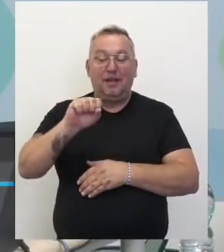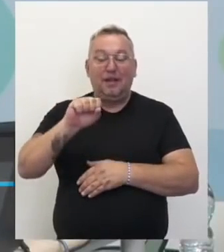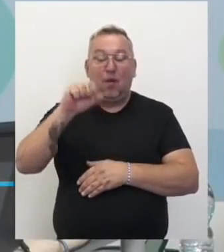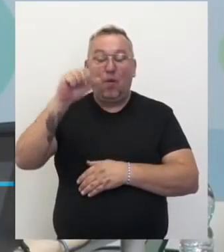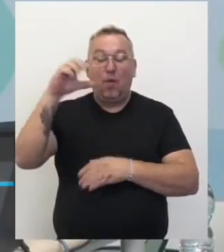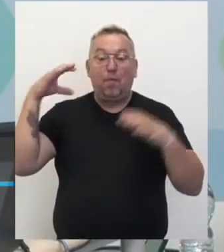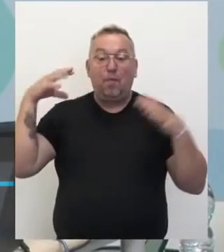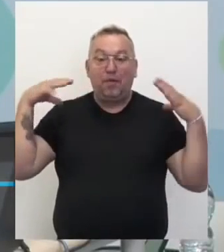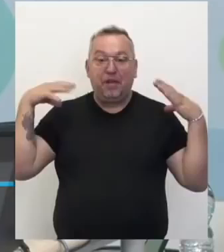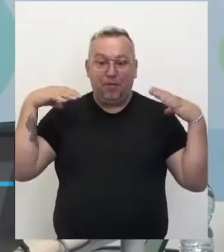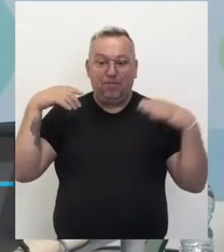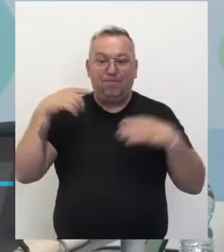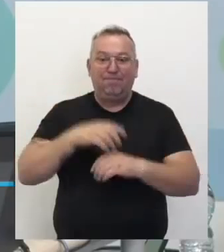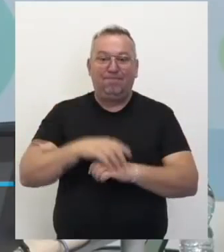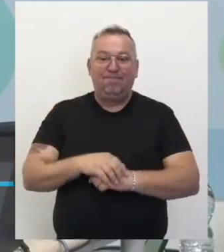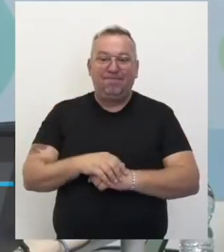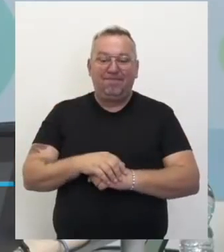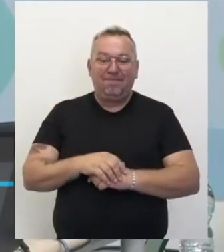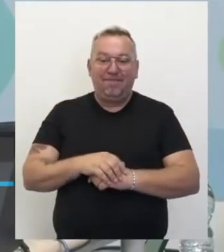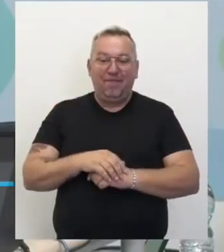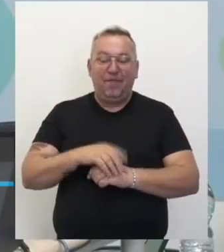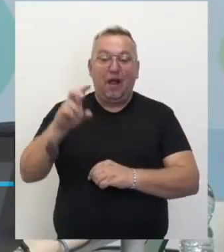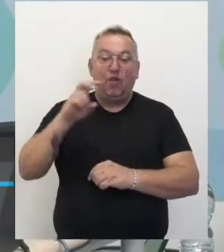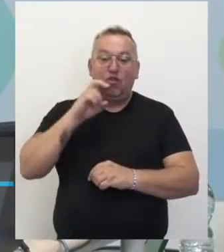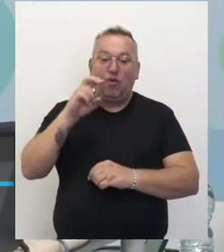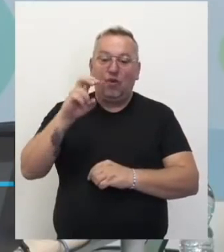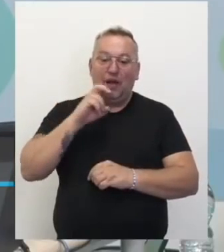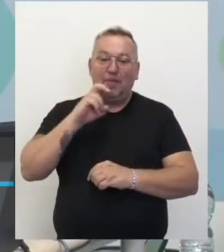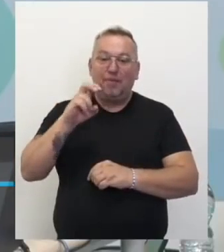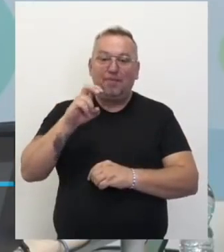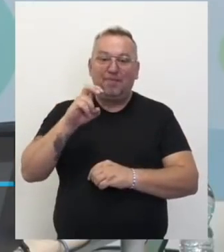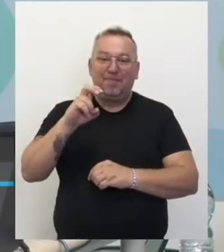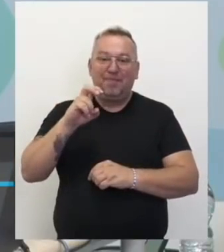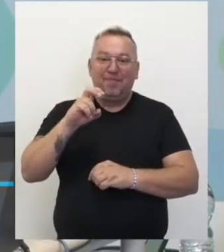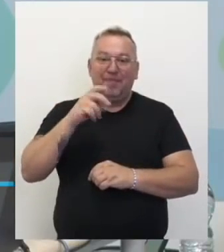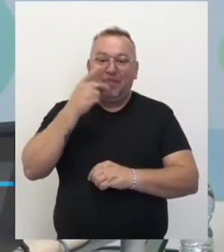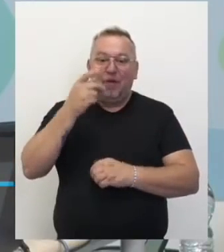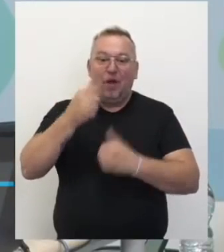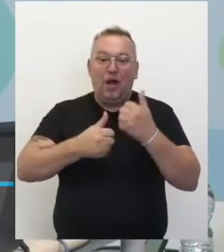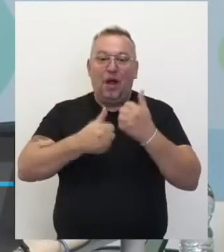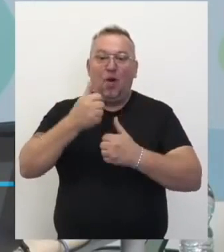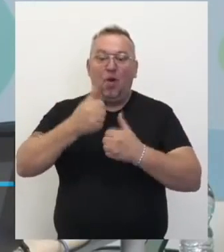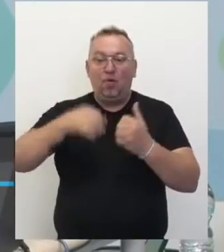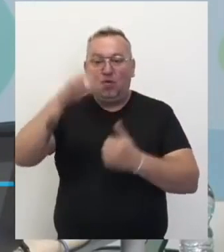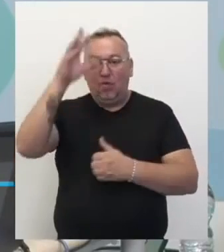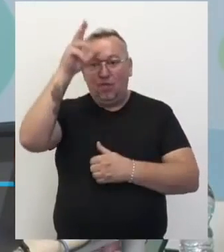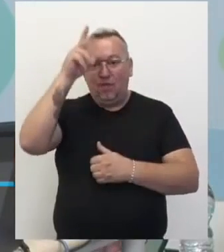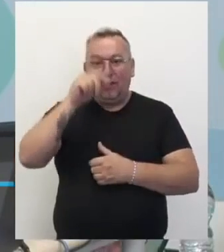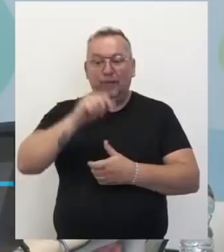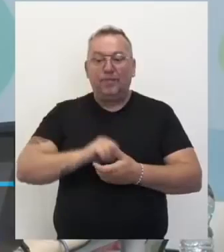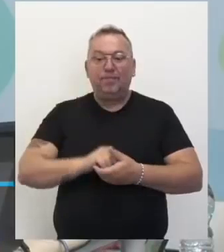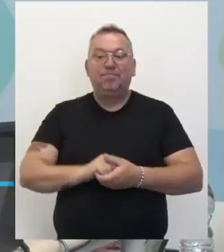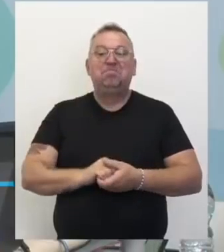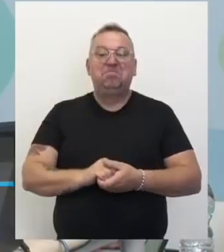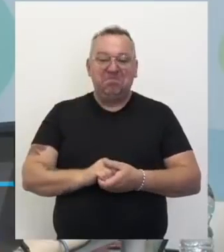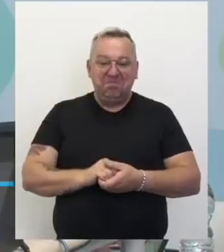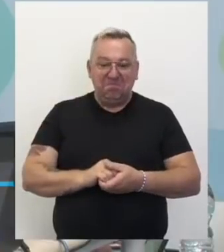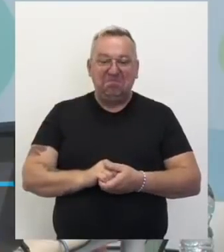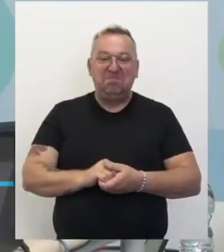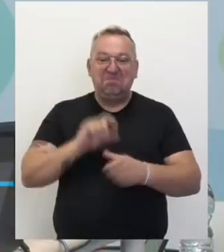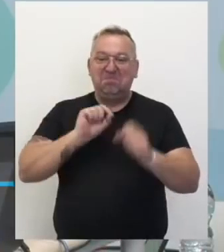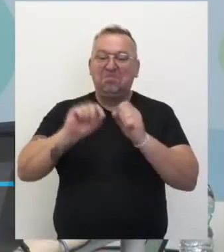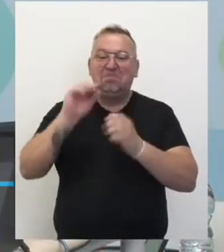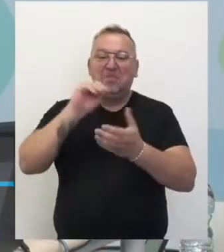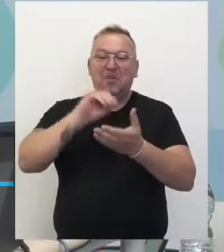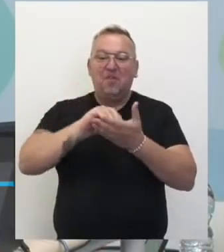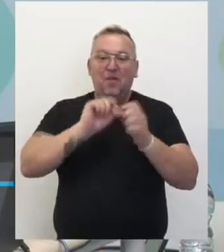Oba. essa colaboração aí. Em Sorocaba, ó, que maravilha, Sorocaba falou arroz com frango, Joel. Opa. Então, o que não falta